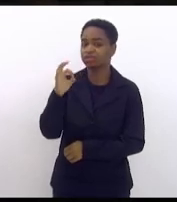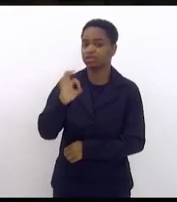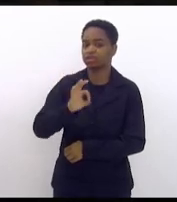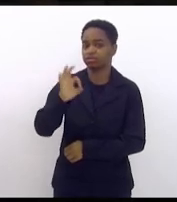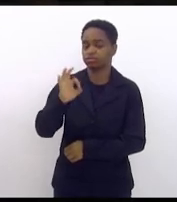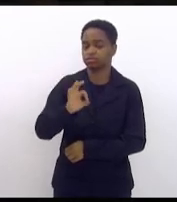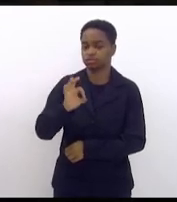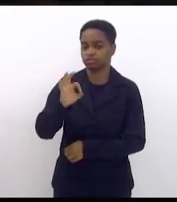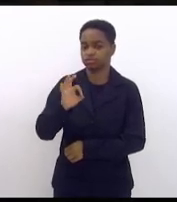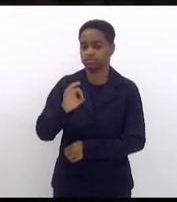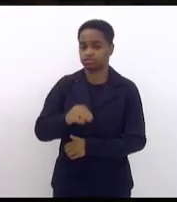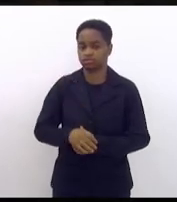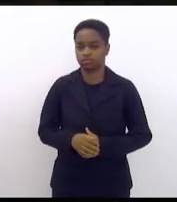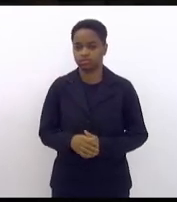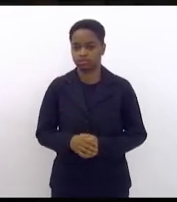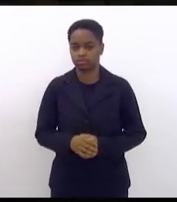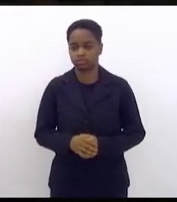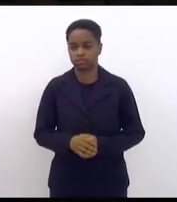0,3%.